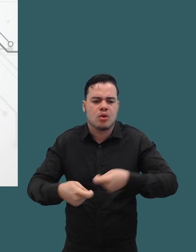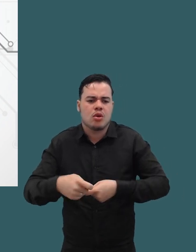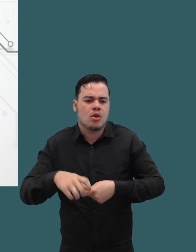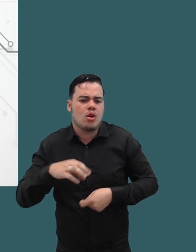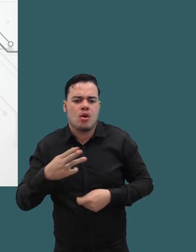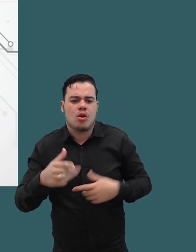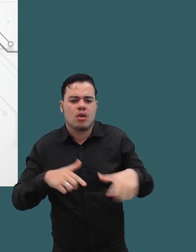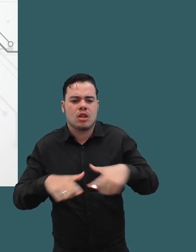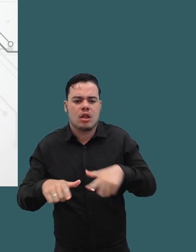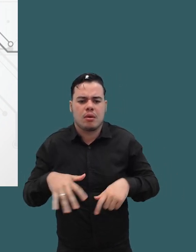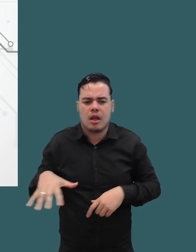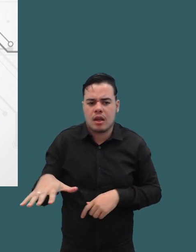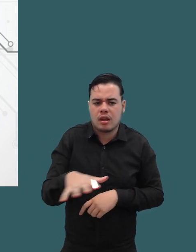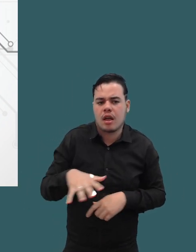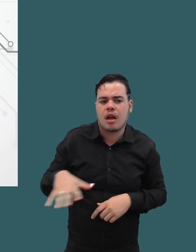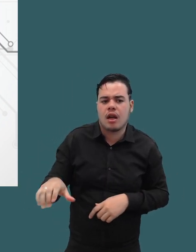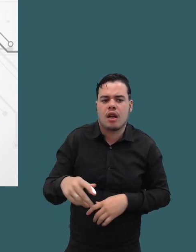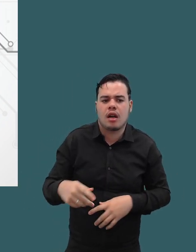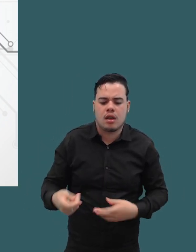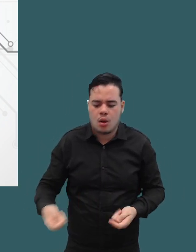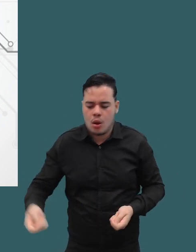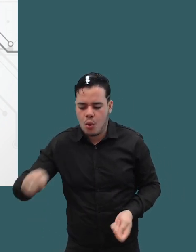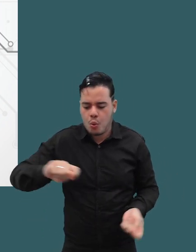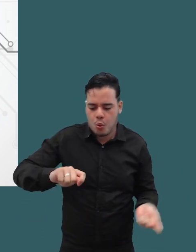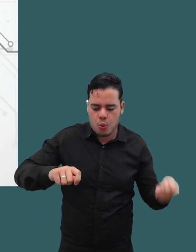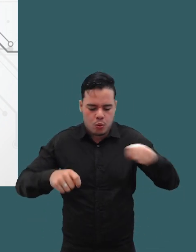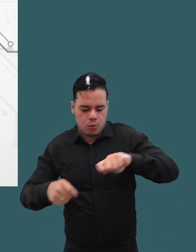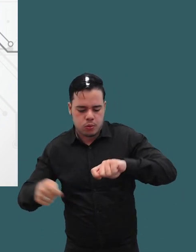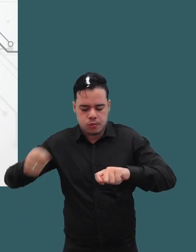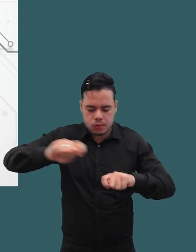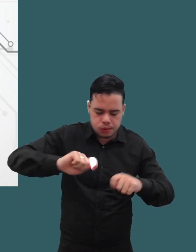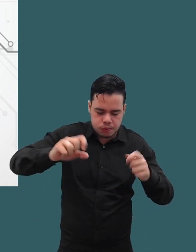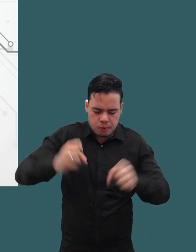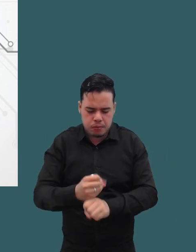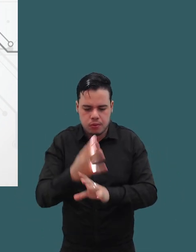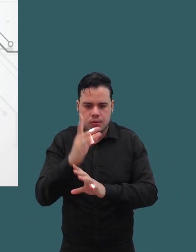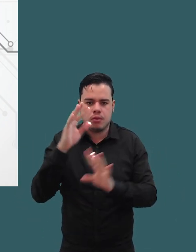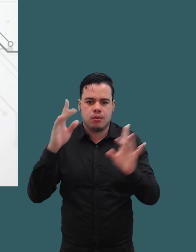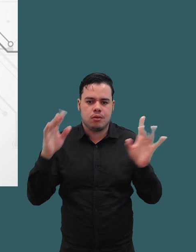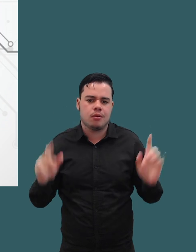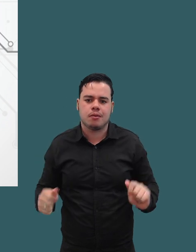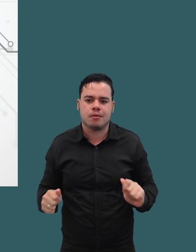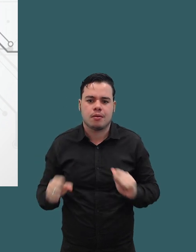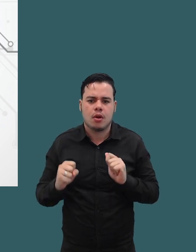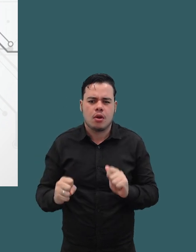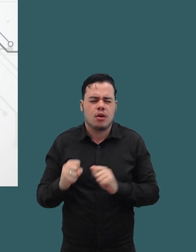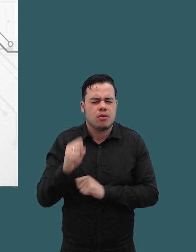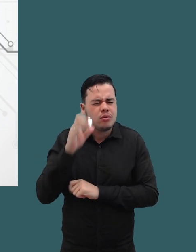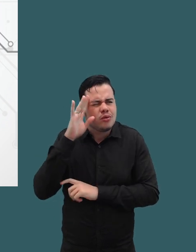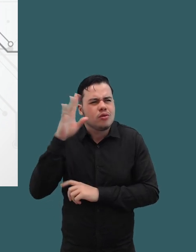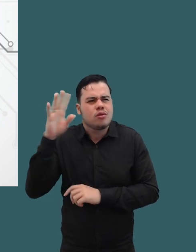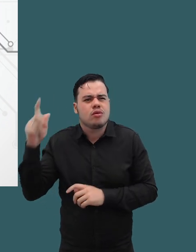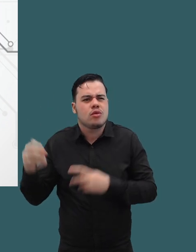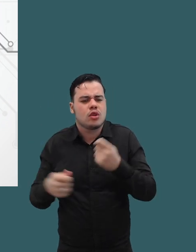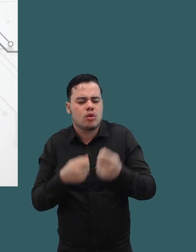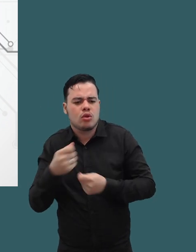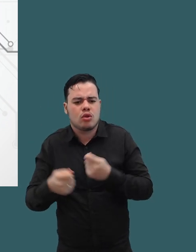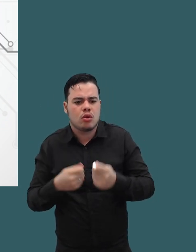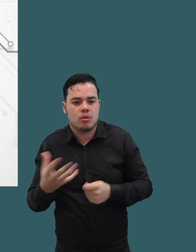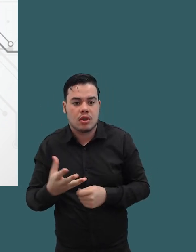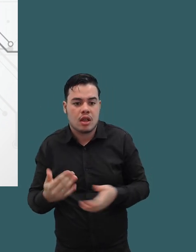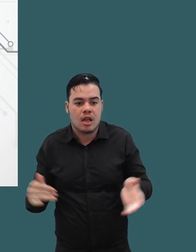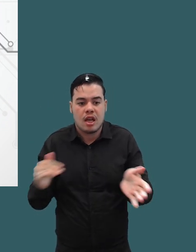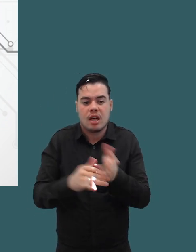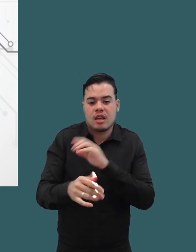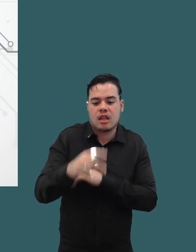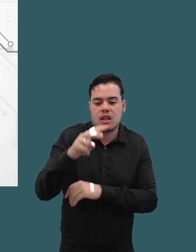na área da biologia, da química, da física, ele pode escolher o tipo de equipamento que ele vai montar até 50%